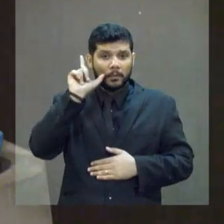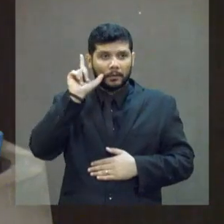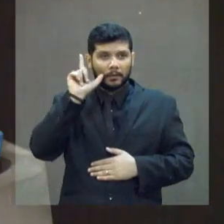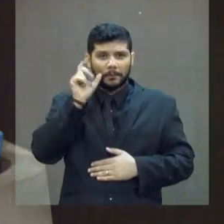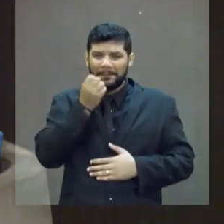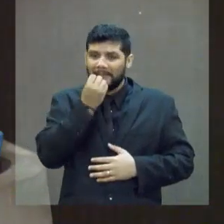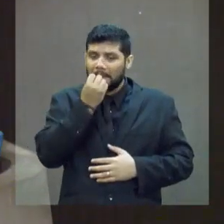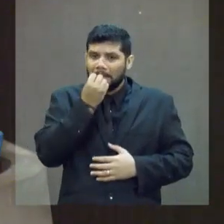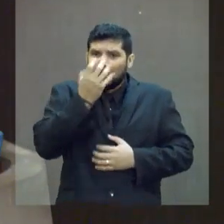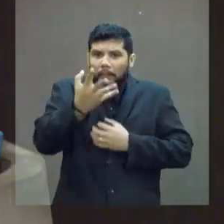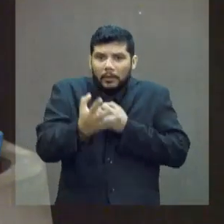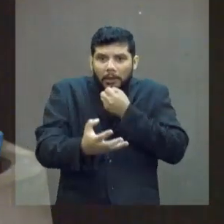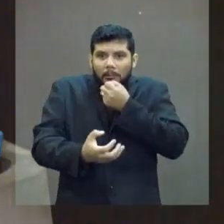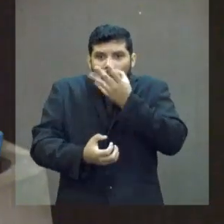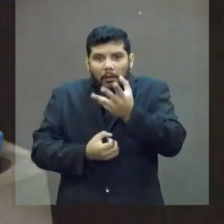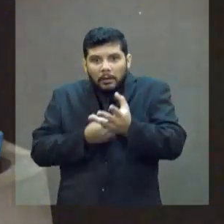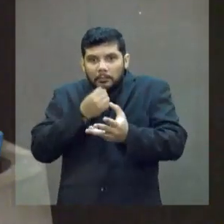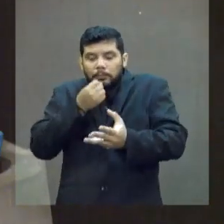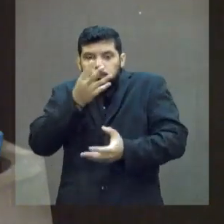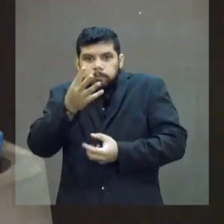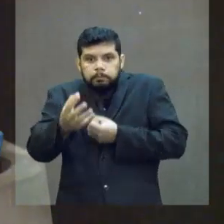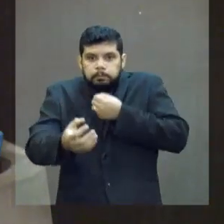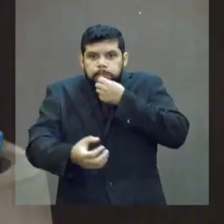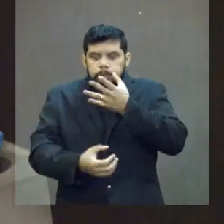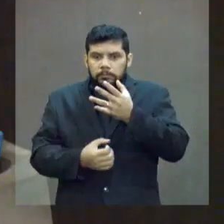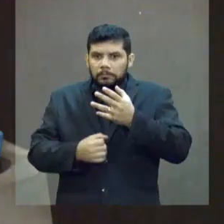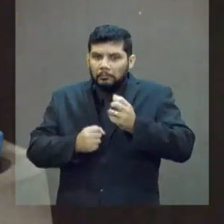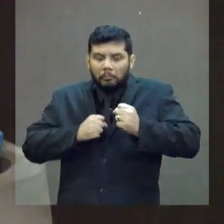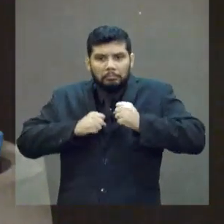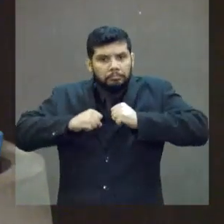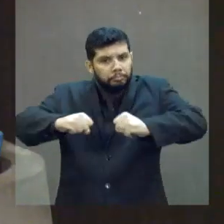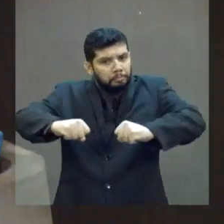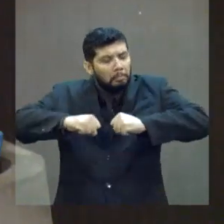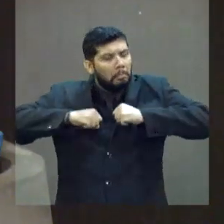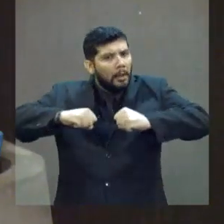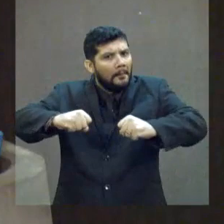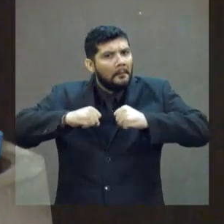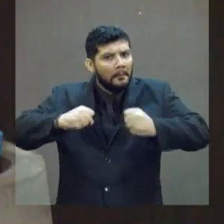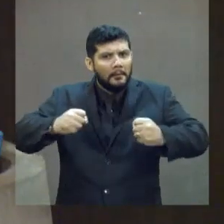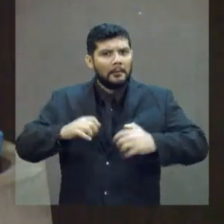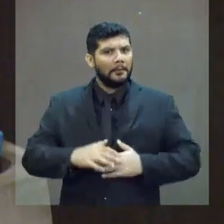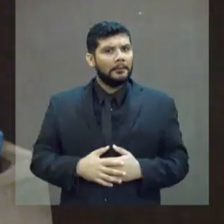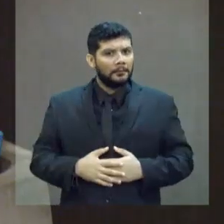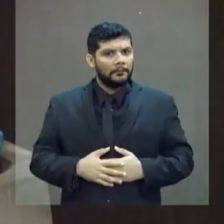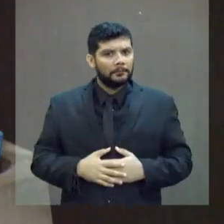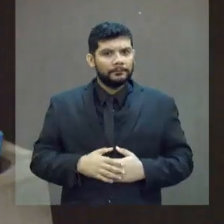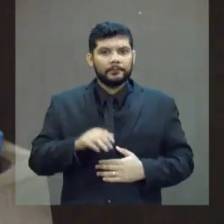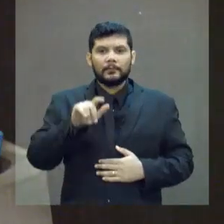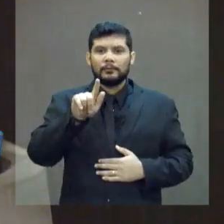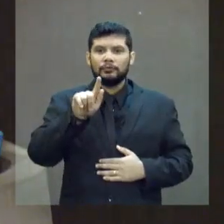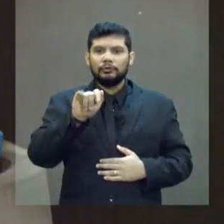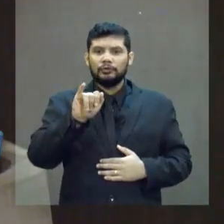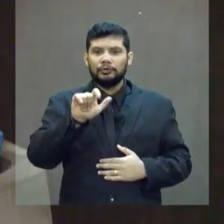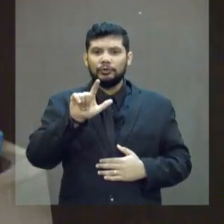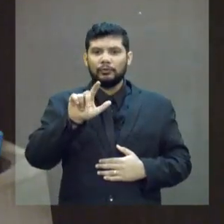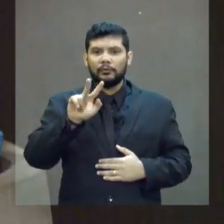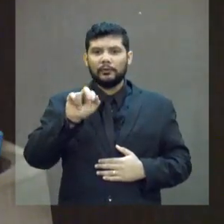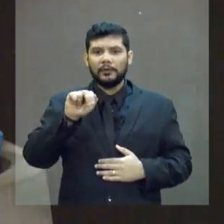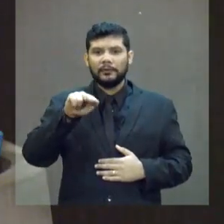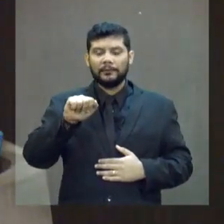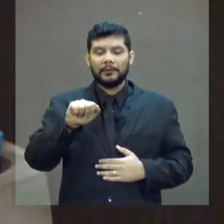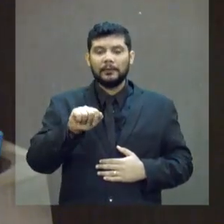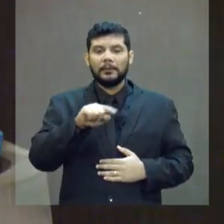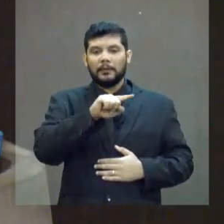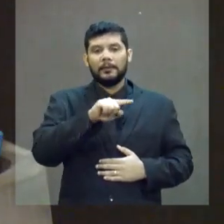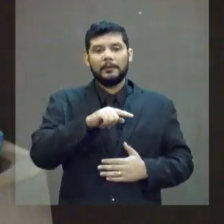mais calorosos. Os mais calorosos. A Gilvana, por exemplo, que é da COPID, da